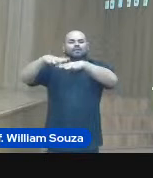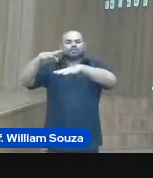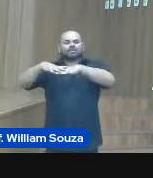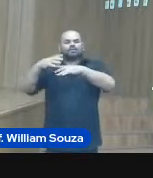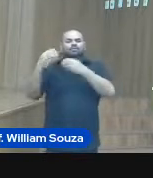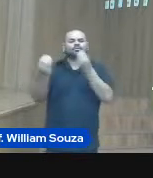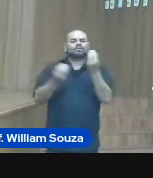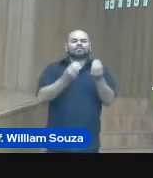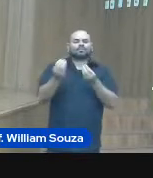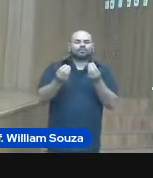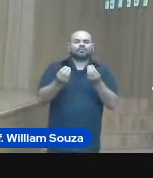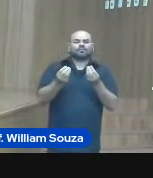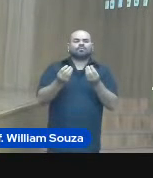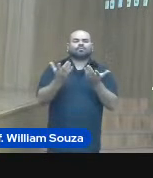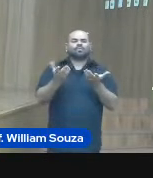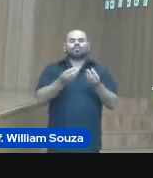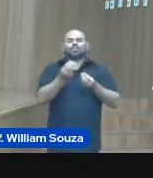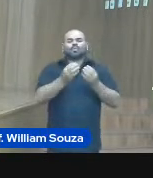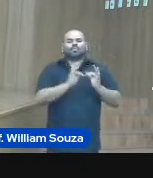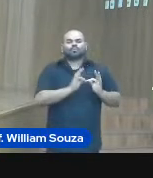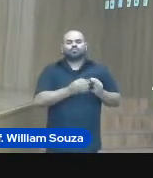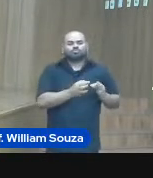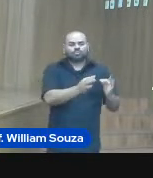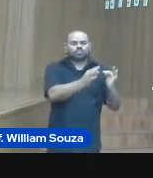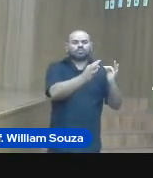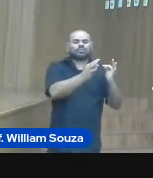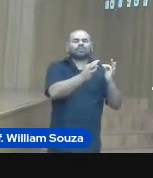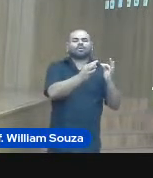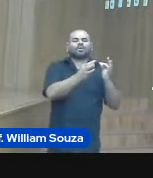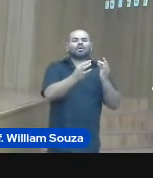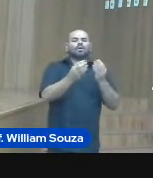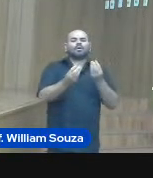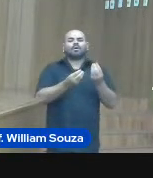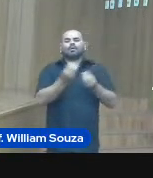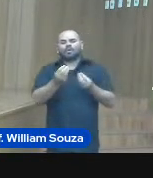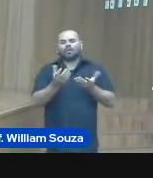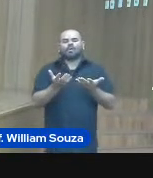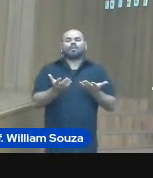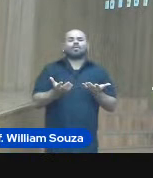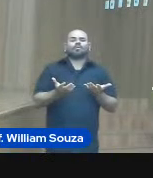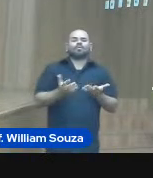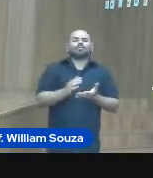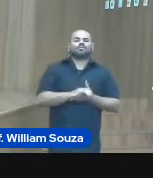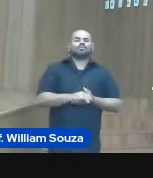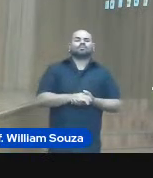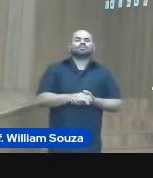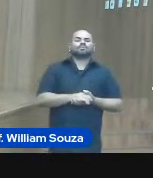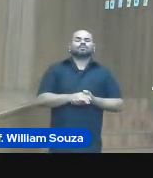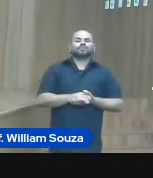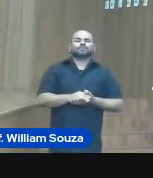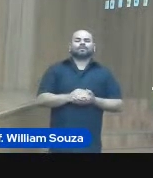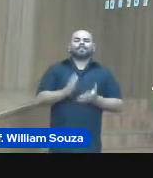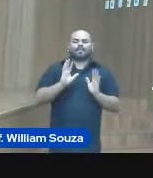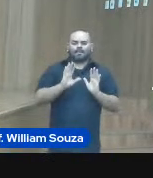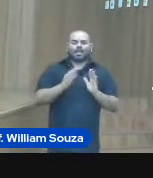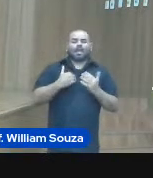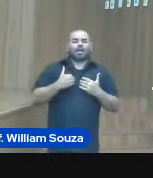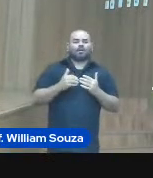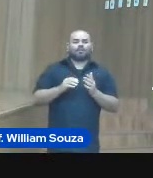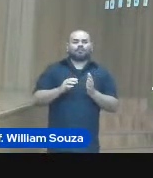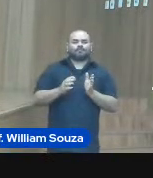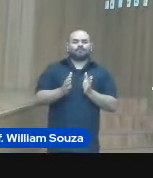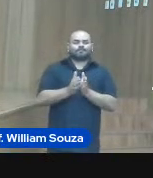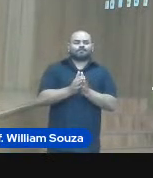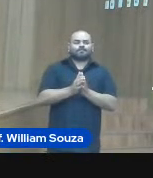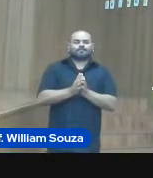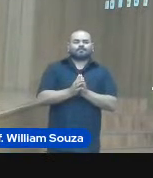a tecnologia, como que as pessoas vinham? Aí eu separei aqui umas